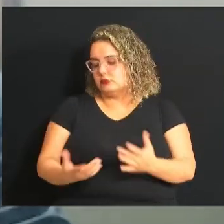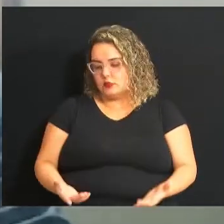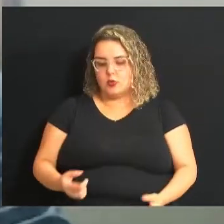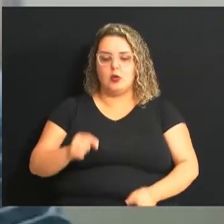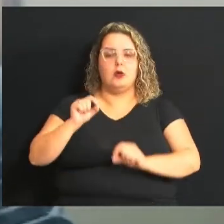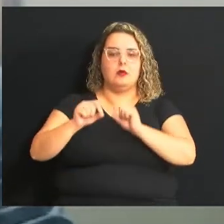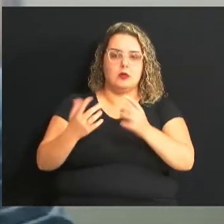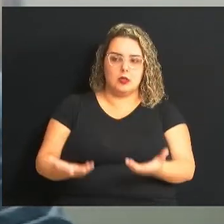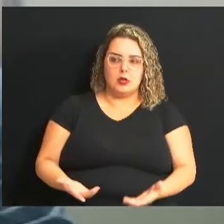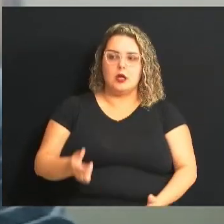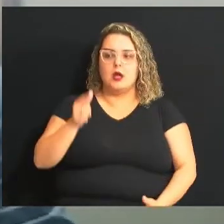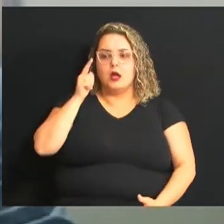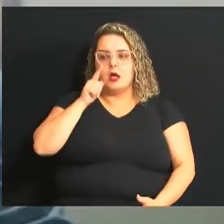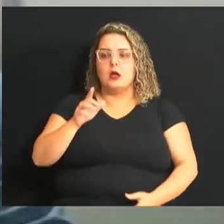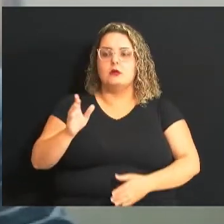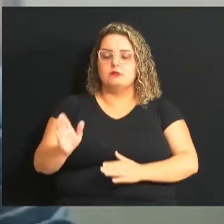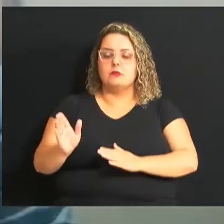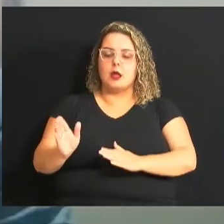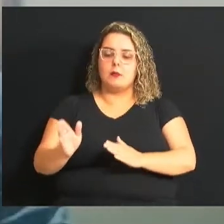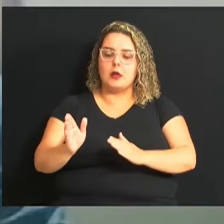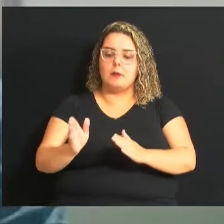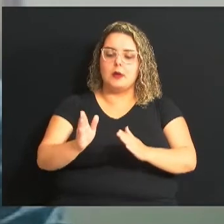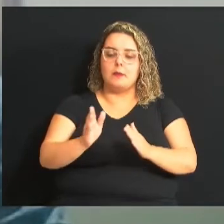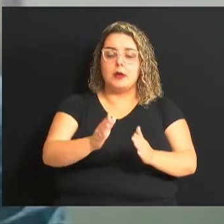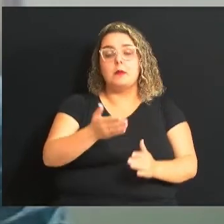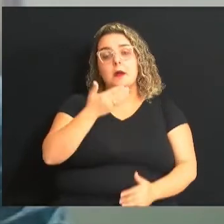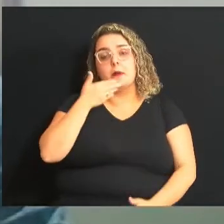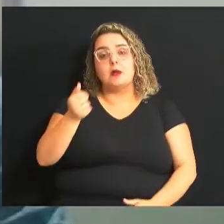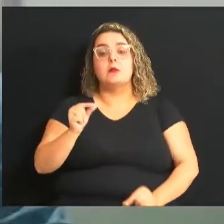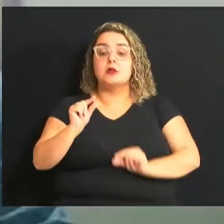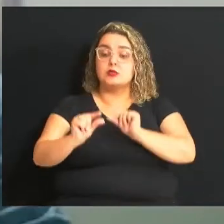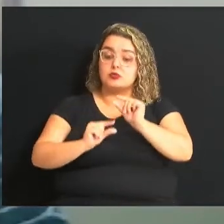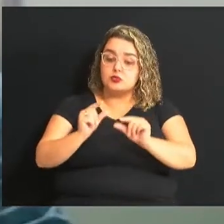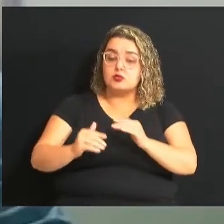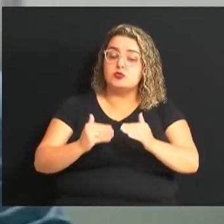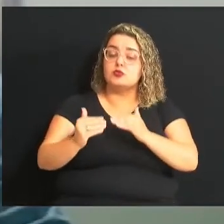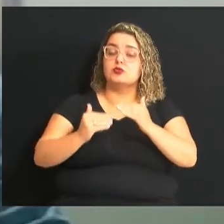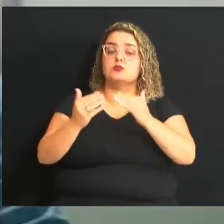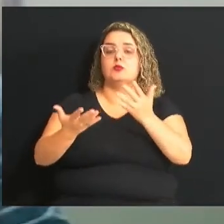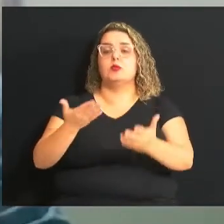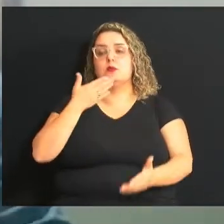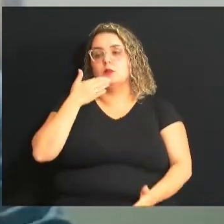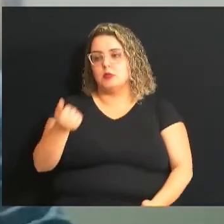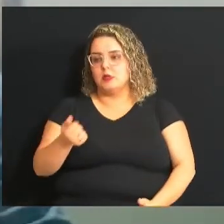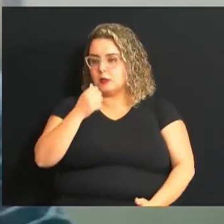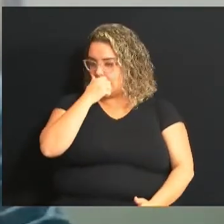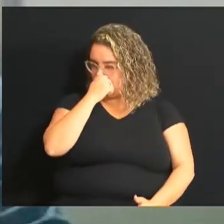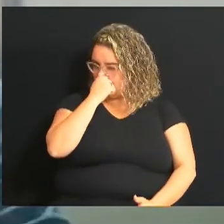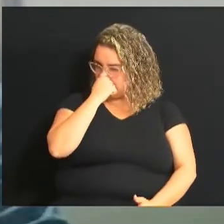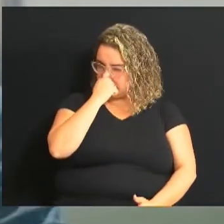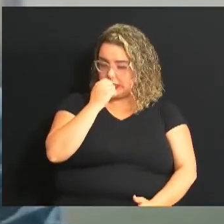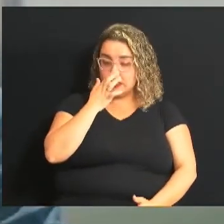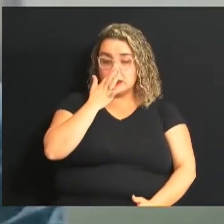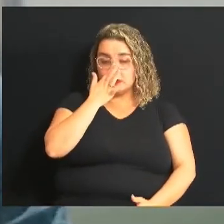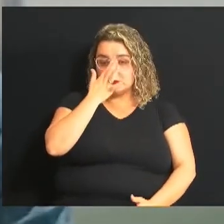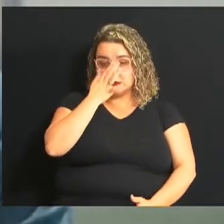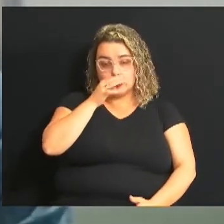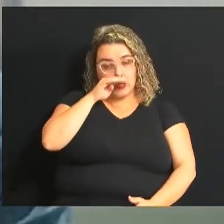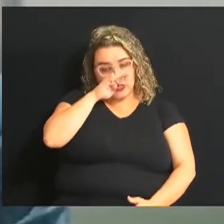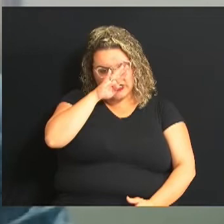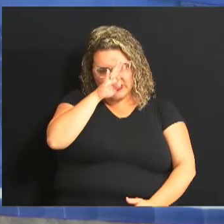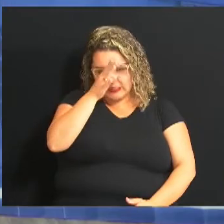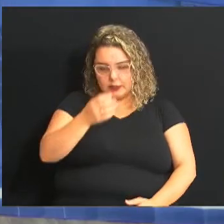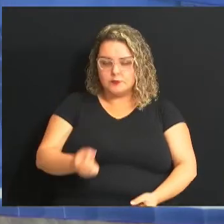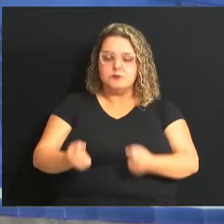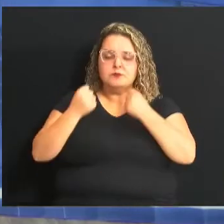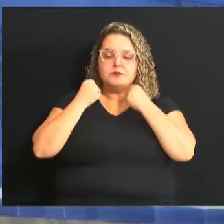gente consegue ir direcionando um pouco melhor como melhorar, principalmente essa pessoa, né, com relação à atividade física que ela queira fazer. E